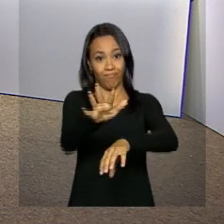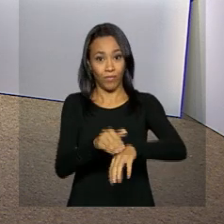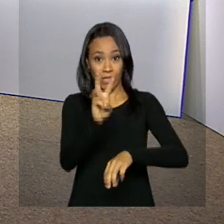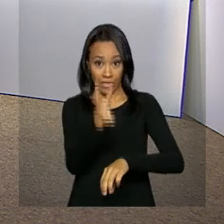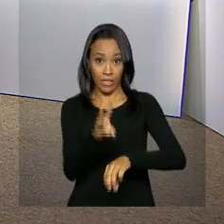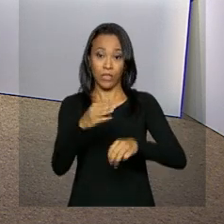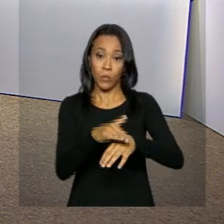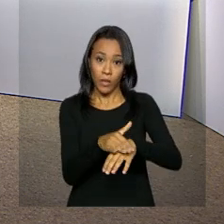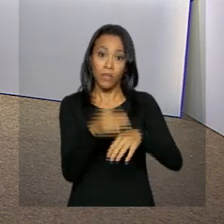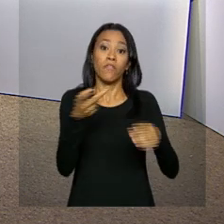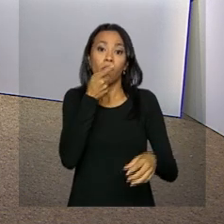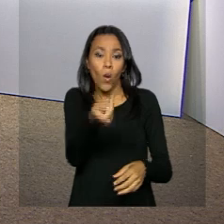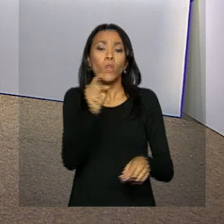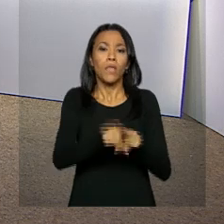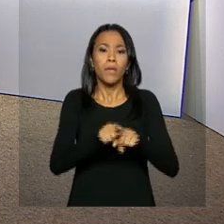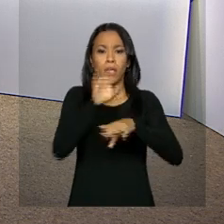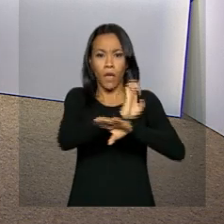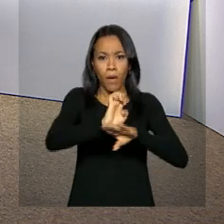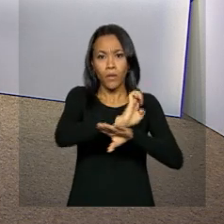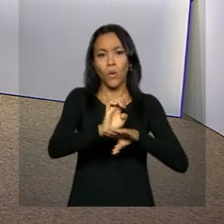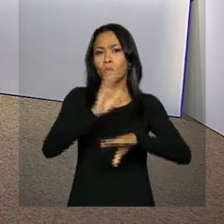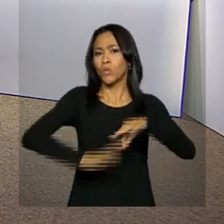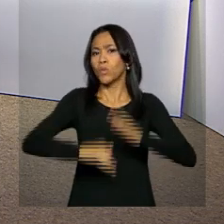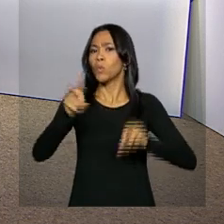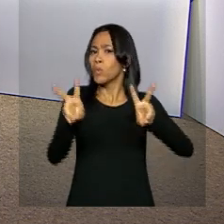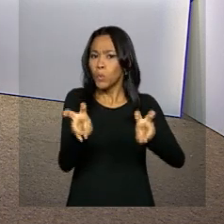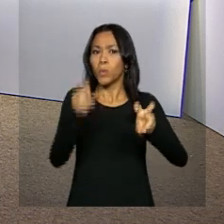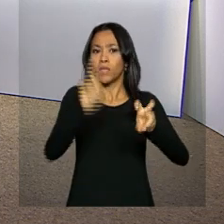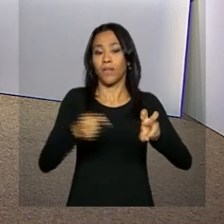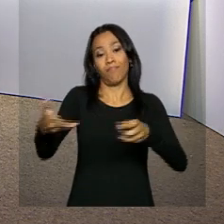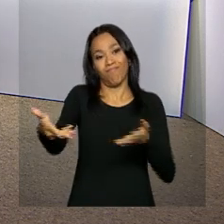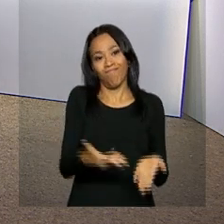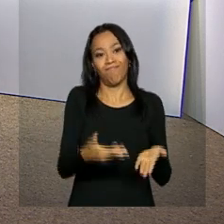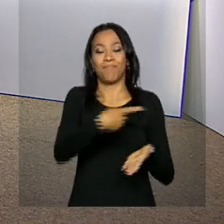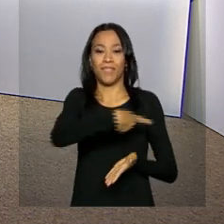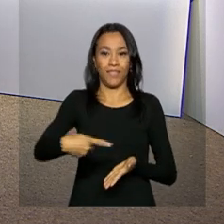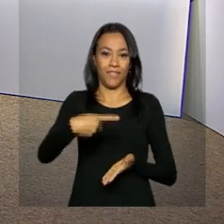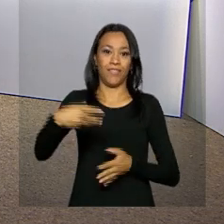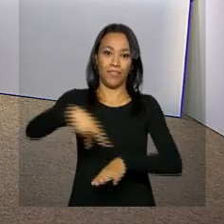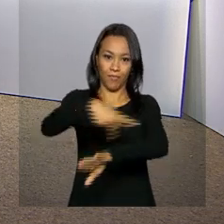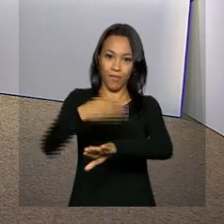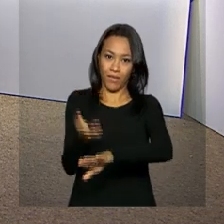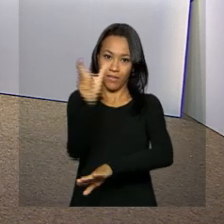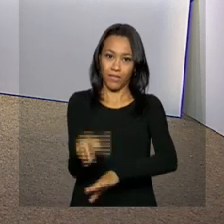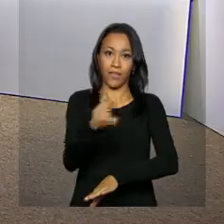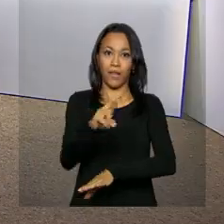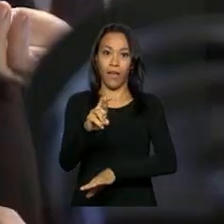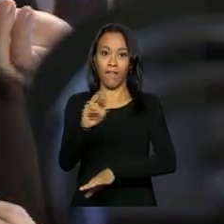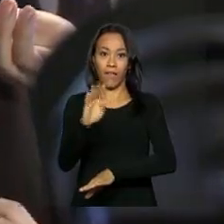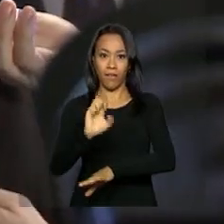zica a presidenta falou no Equador sobre o assunto logo após ser recebida pelo presidente do país Rafael